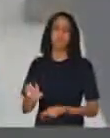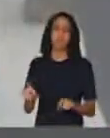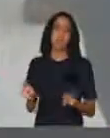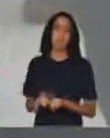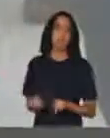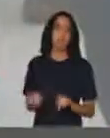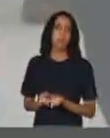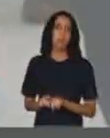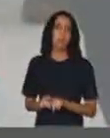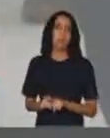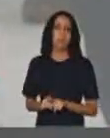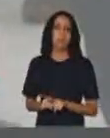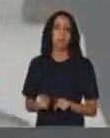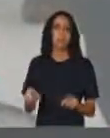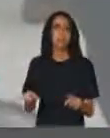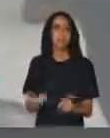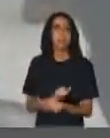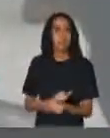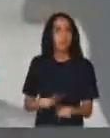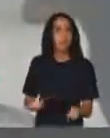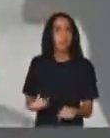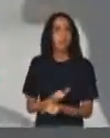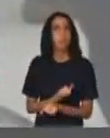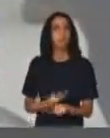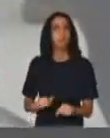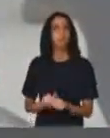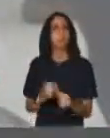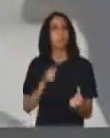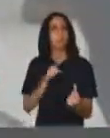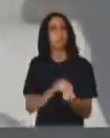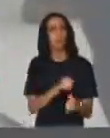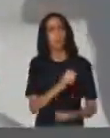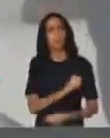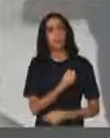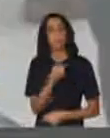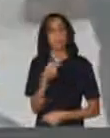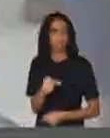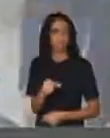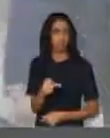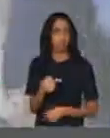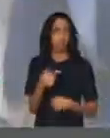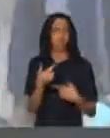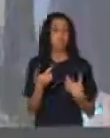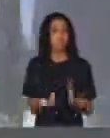a sua estratégia, a sua meta de número 7. Por isso,